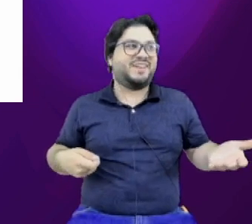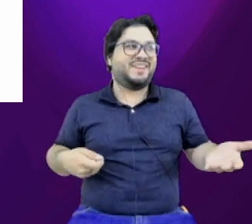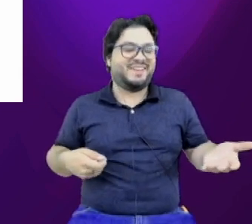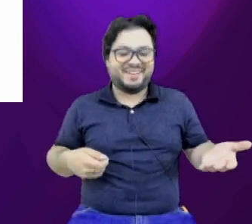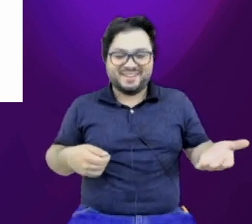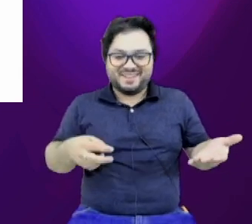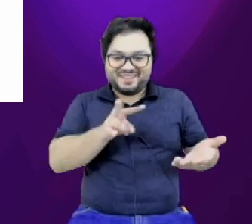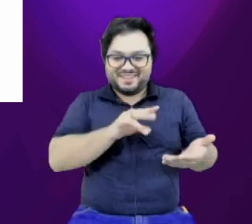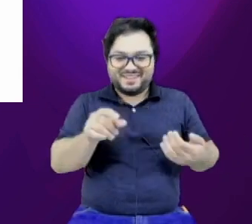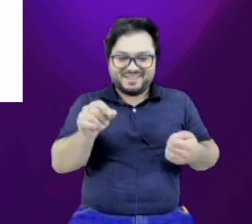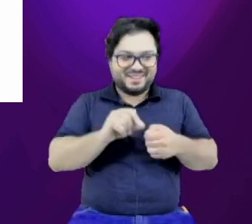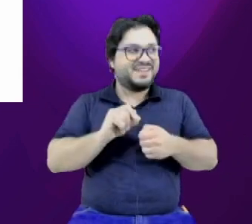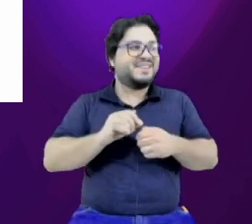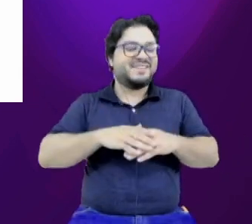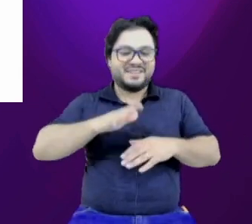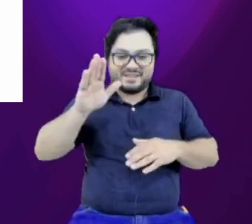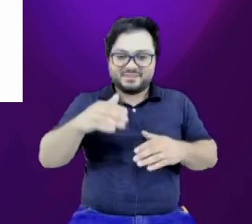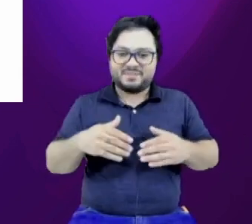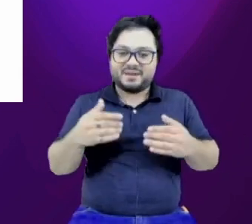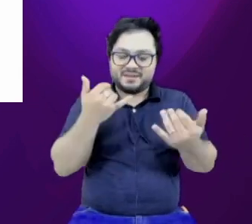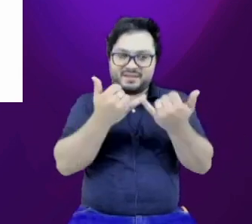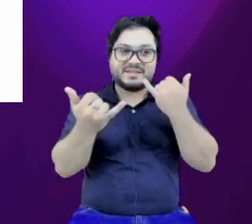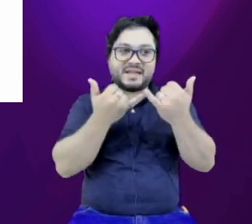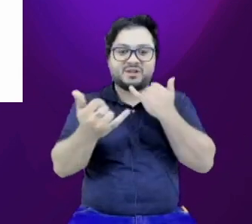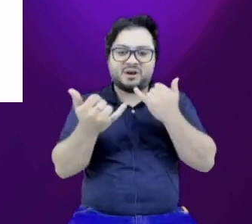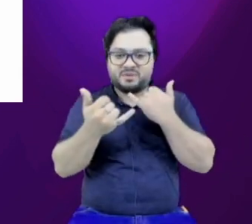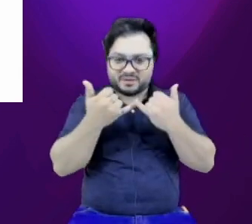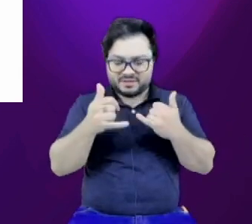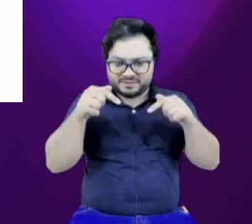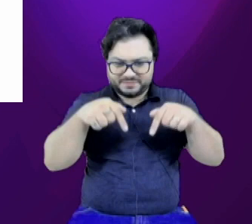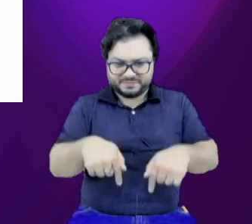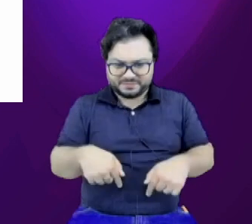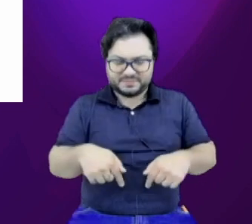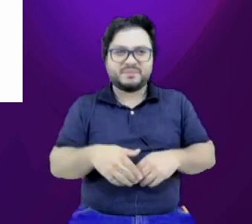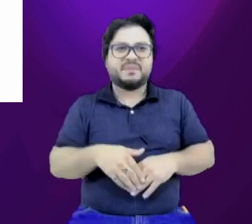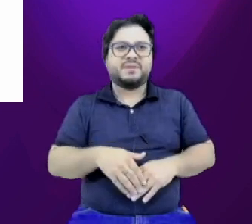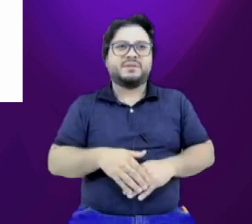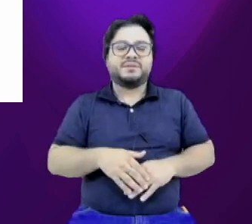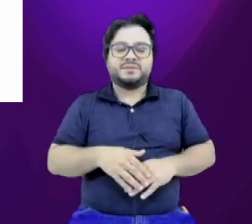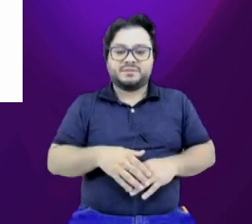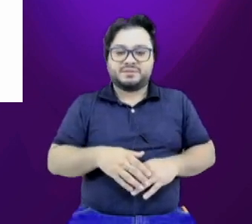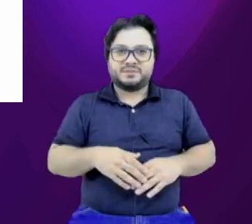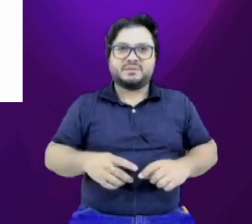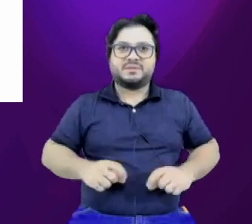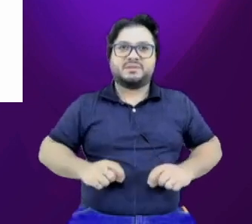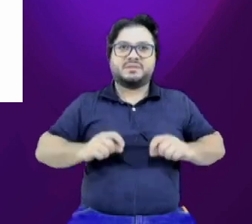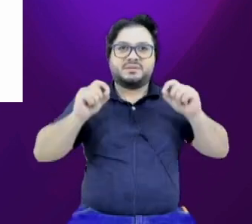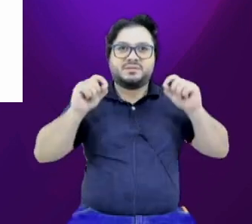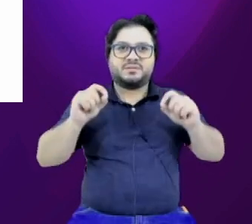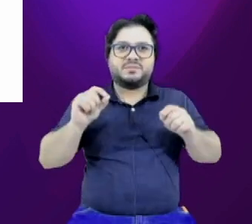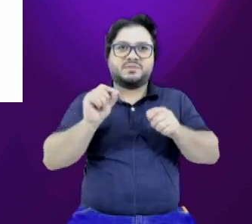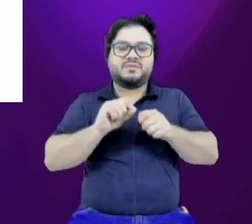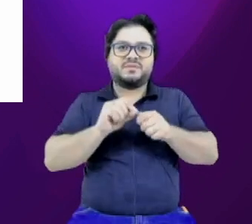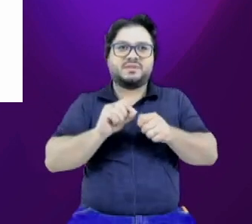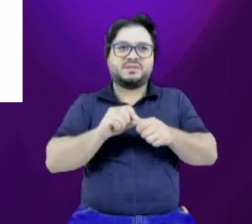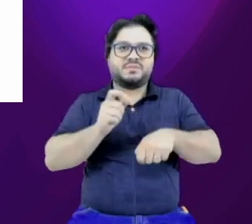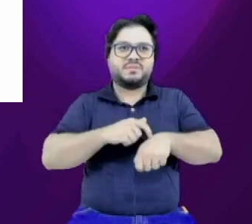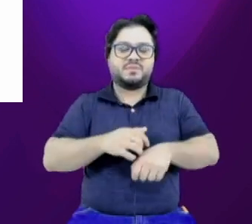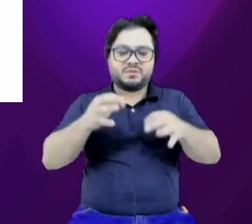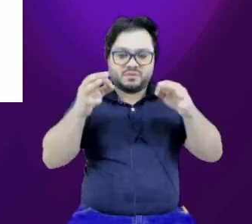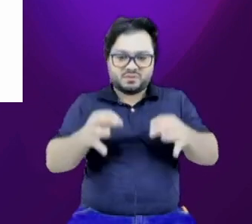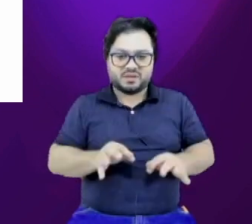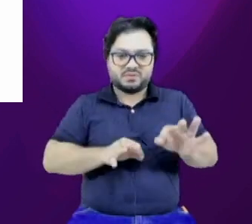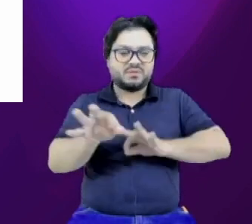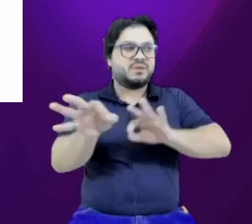algo mais, simular a dinâmica deste tumor para ver o momento correto e planejar